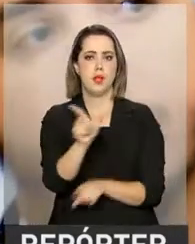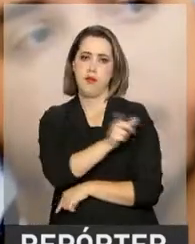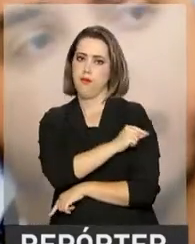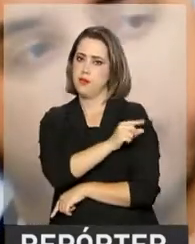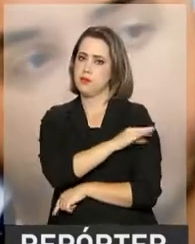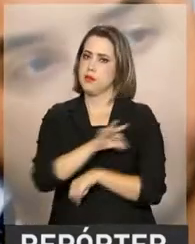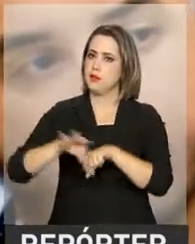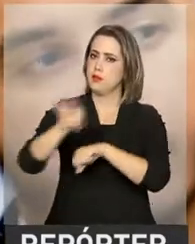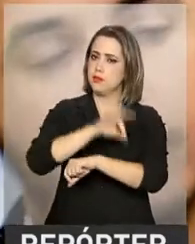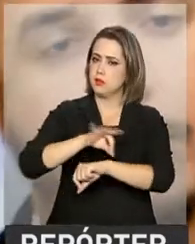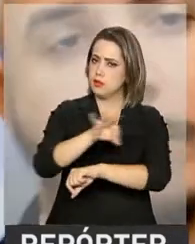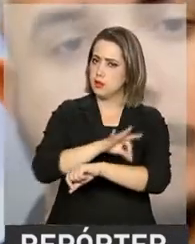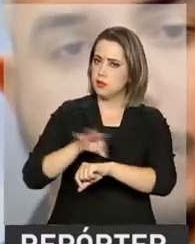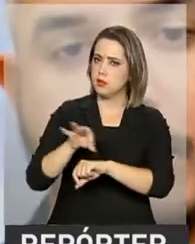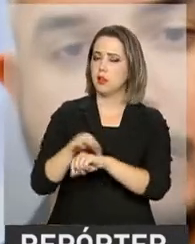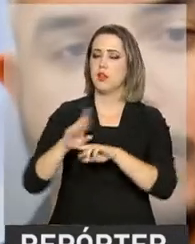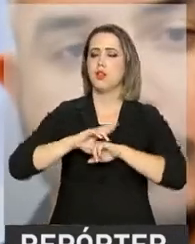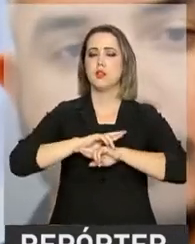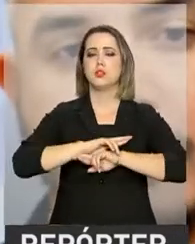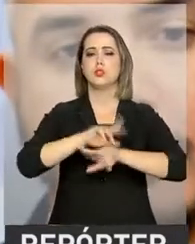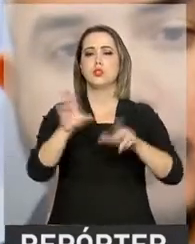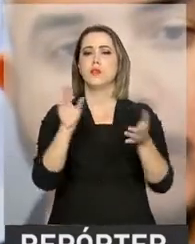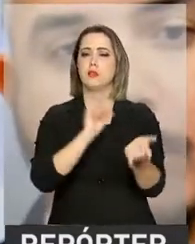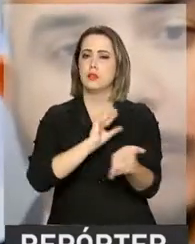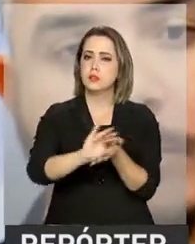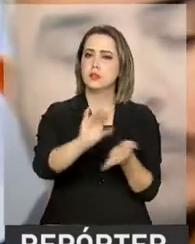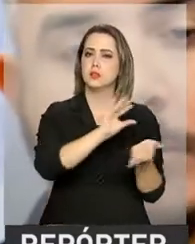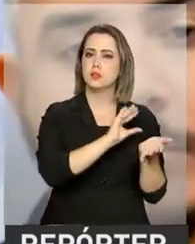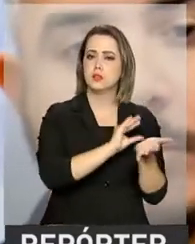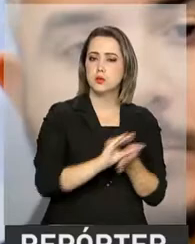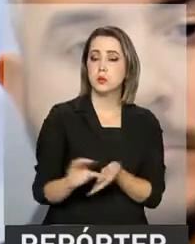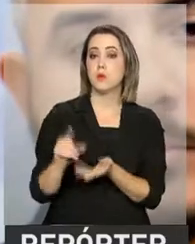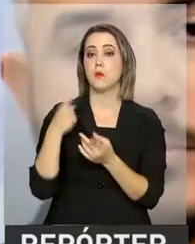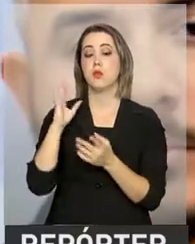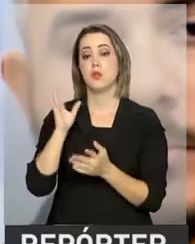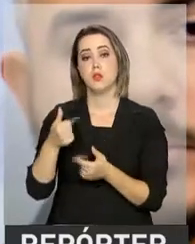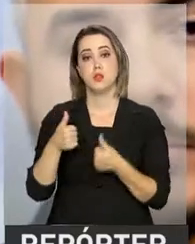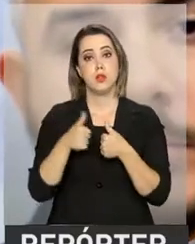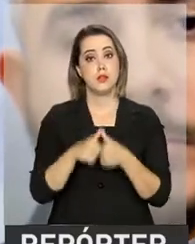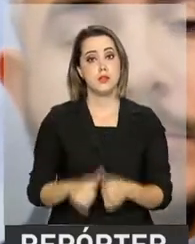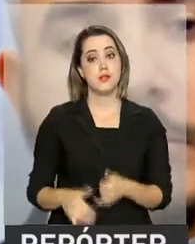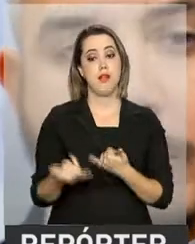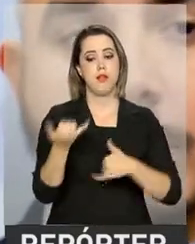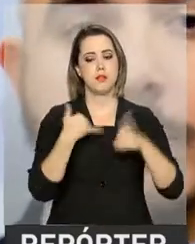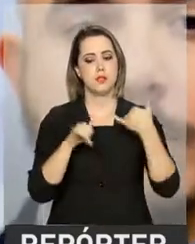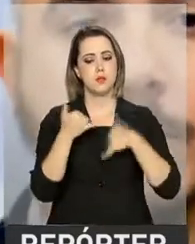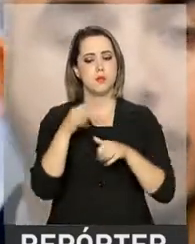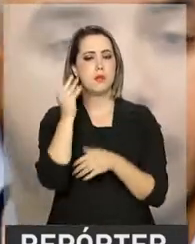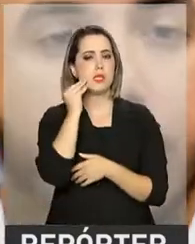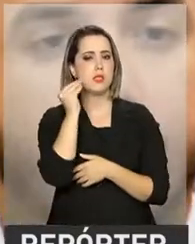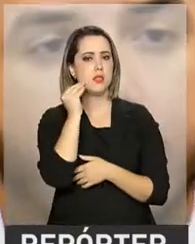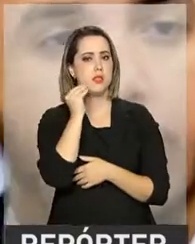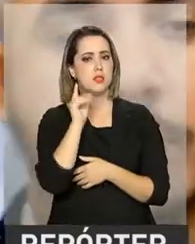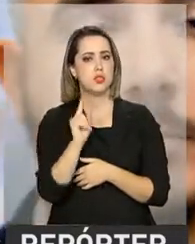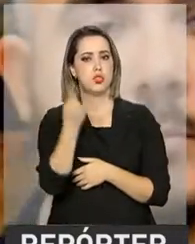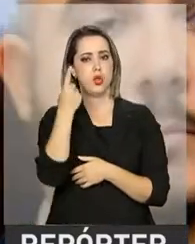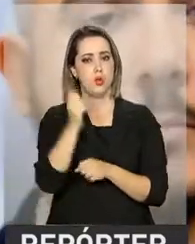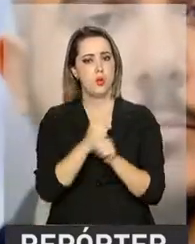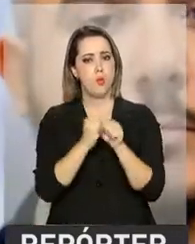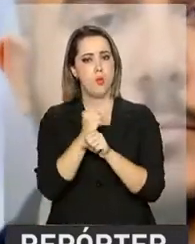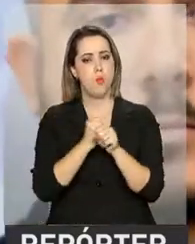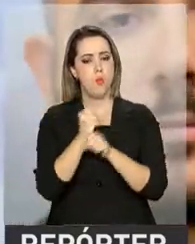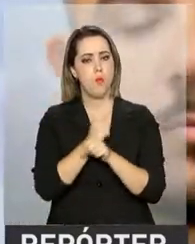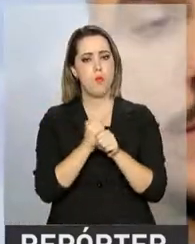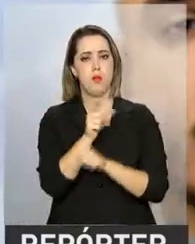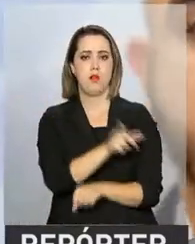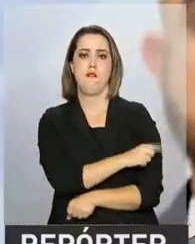10 mas 100 milhões do ministério de tecnologia já está em teste um ano a china vem muito muito bom o